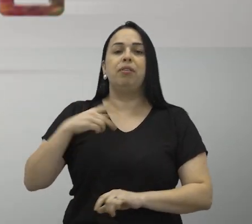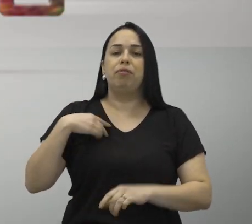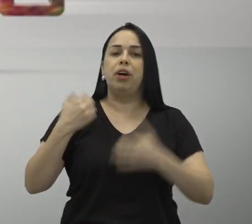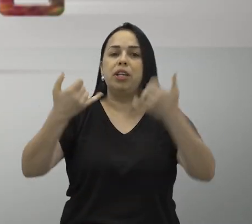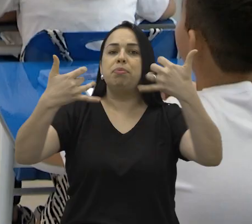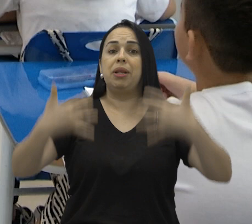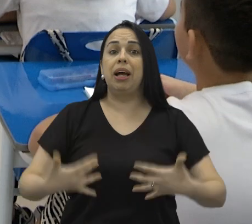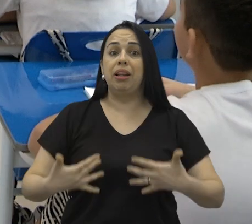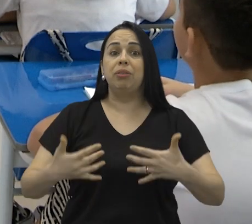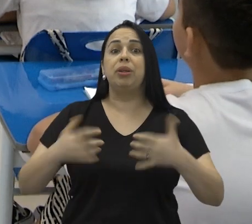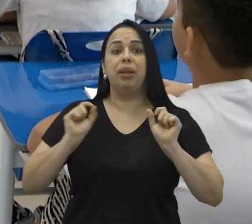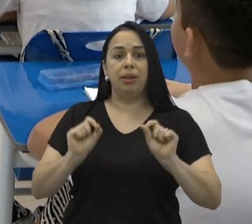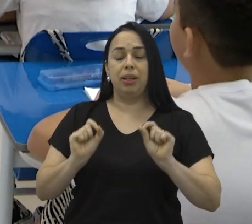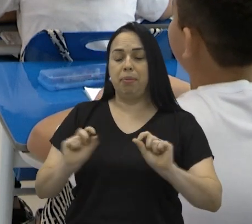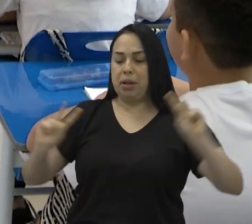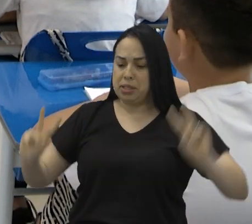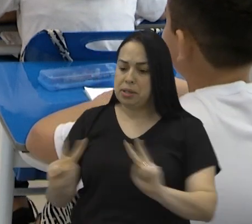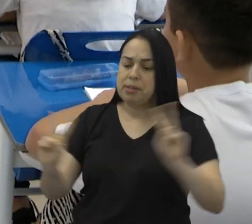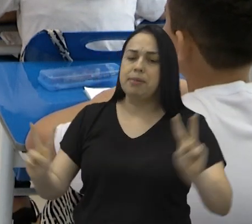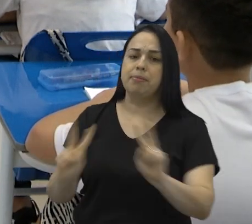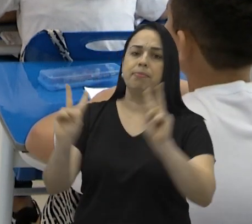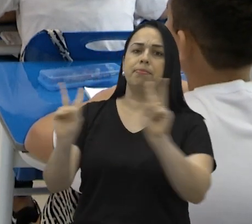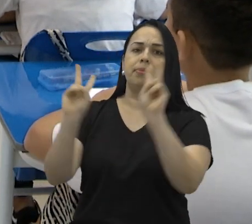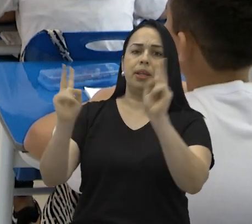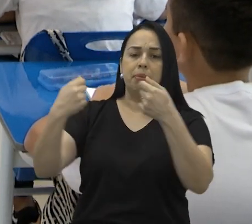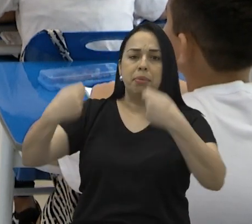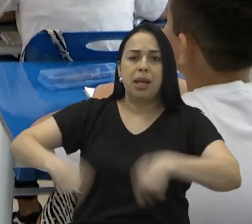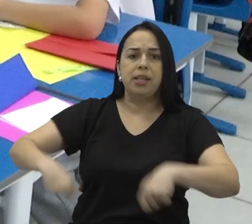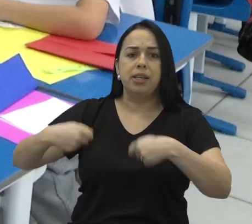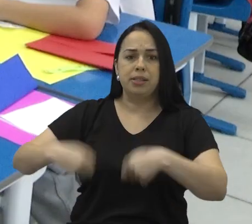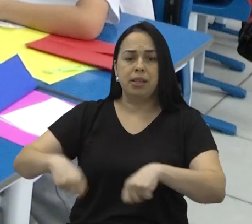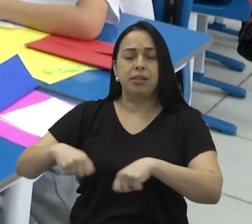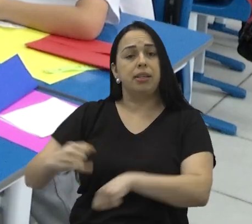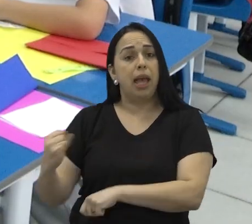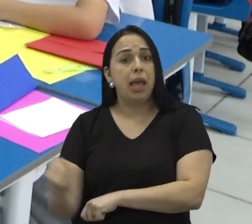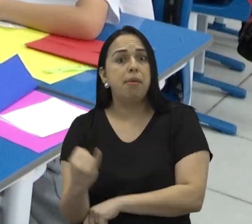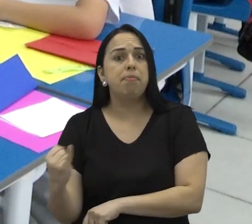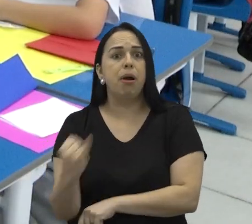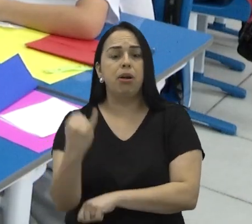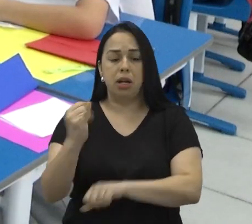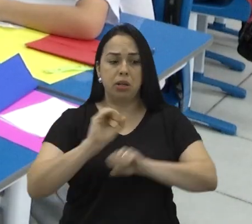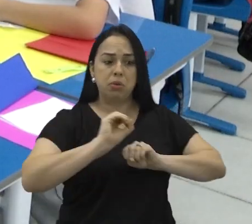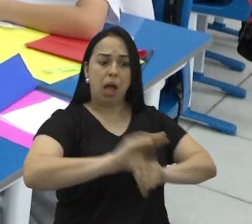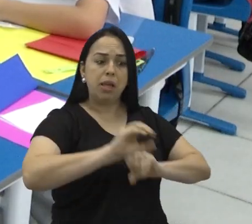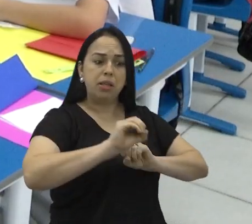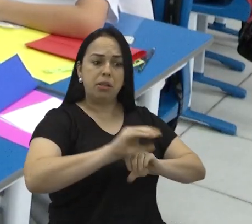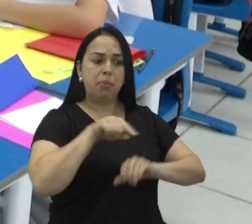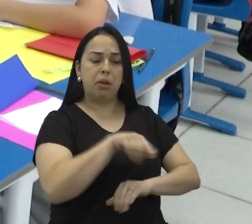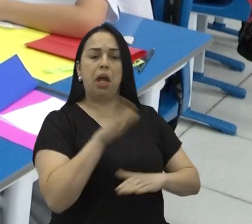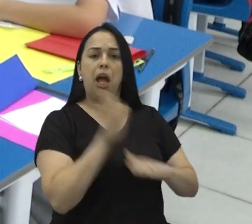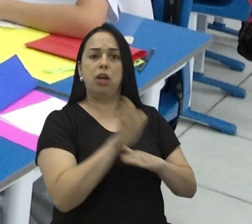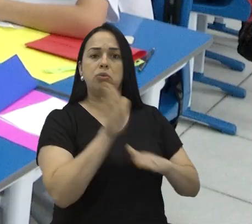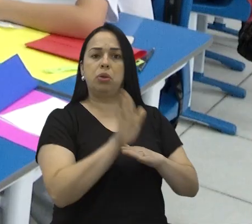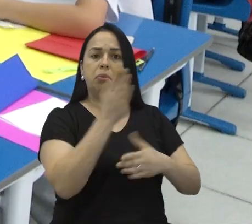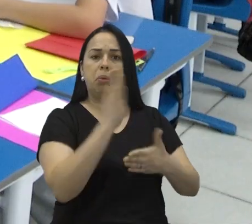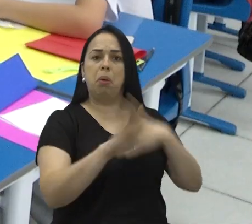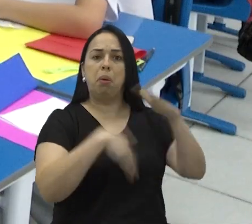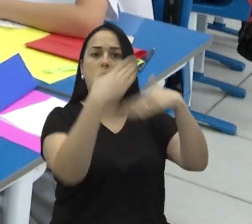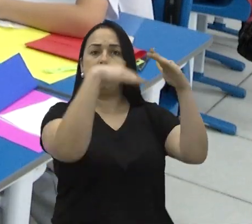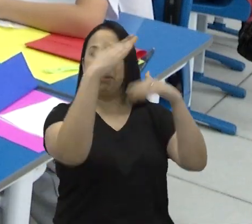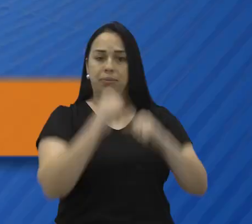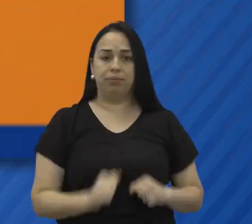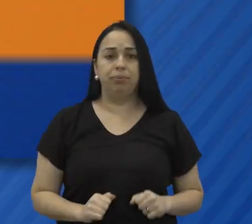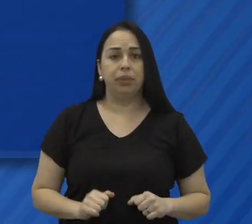Pinga Fogo. Foi debatida a necessidade de valorizar a profissão e destacada a importância da educação no desenvolvimento